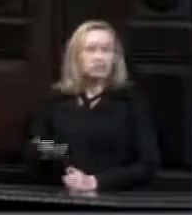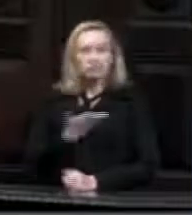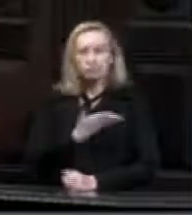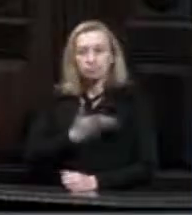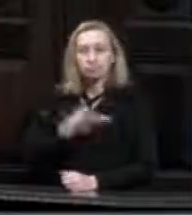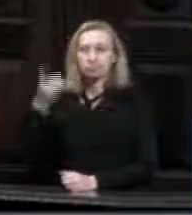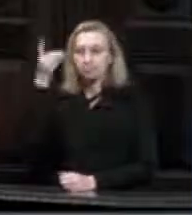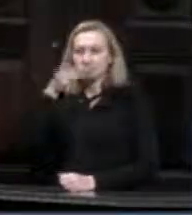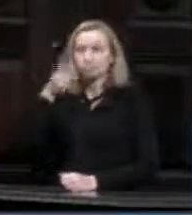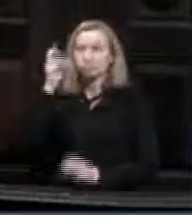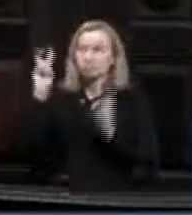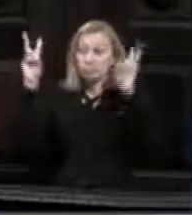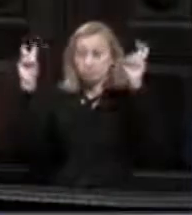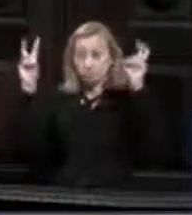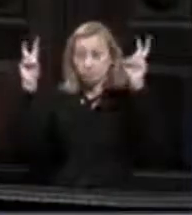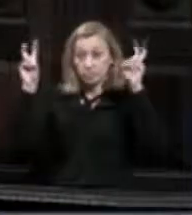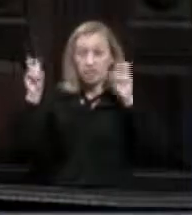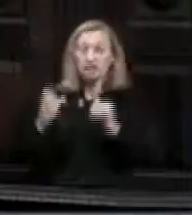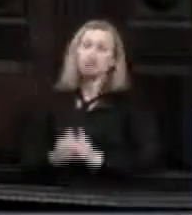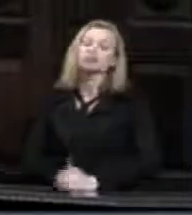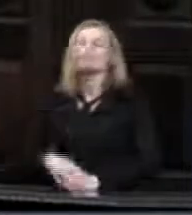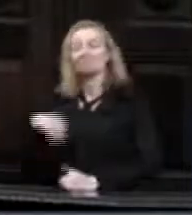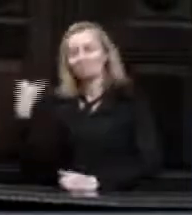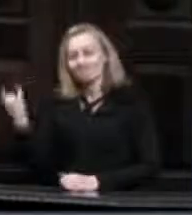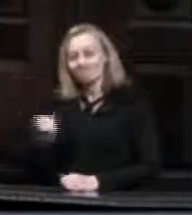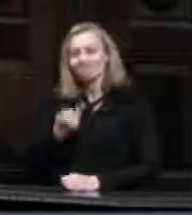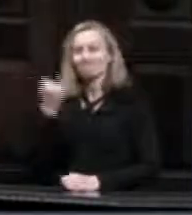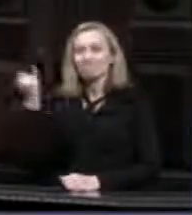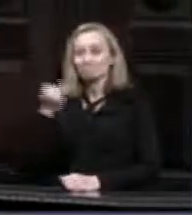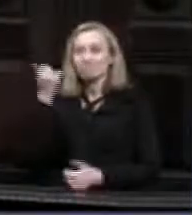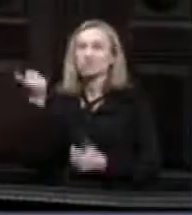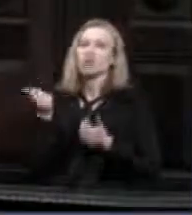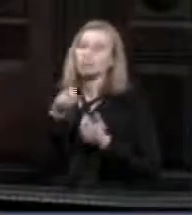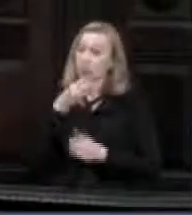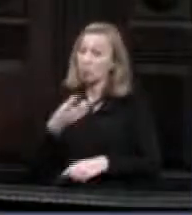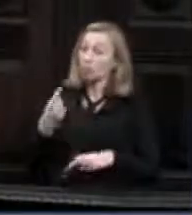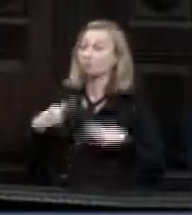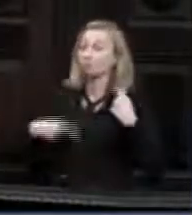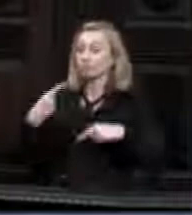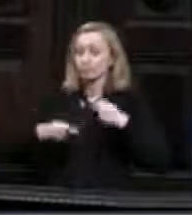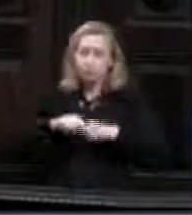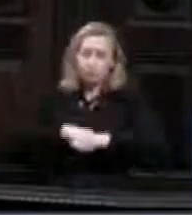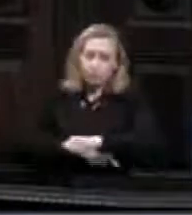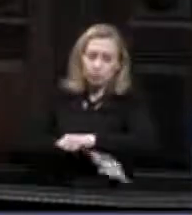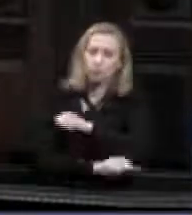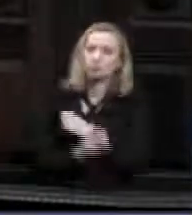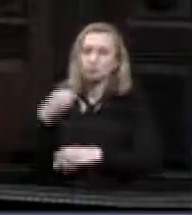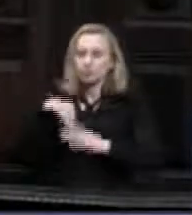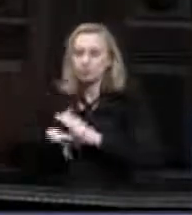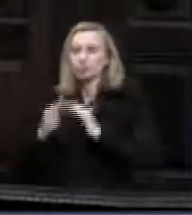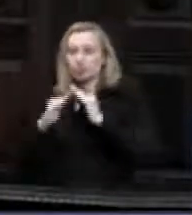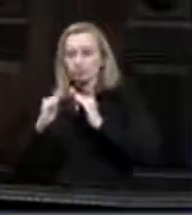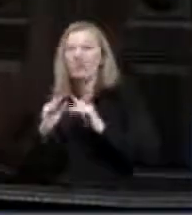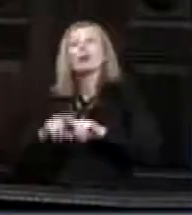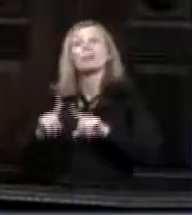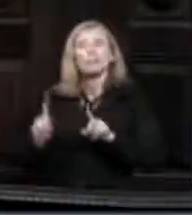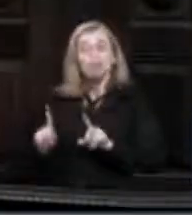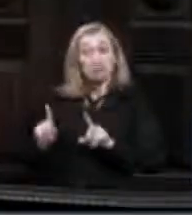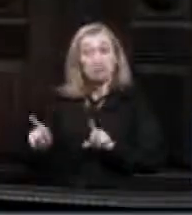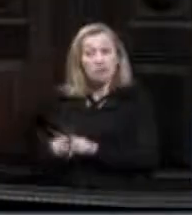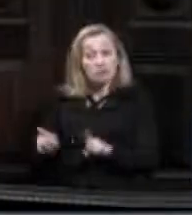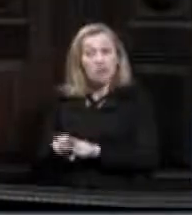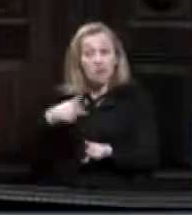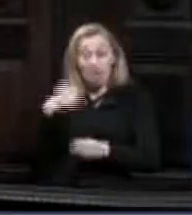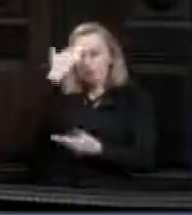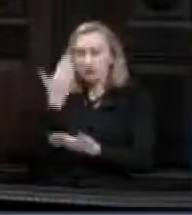acho que esse é um tema extremamente importante e deve ser debatido com profundidade nessa casa. Porém, acredito